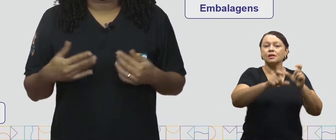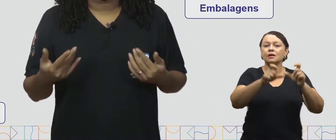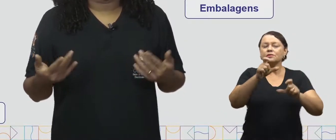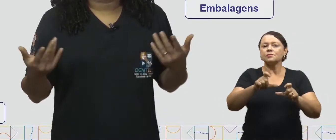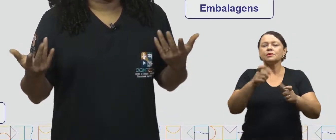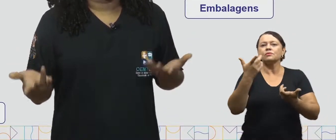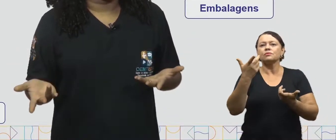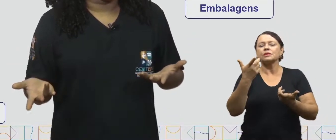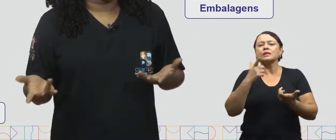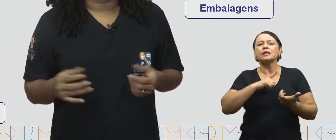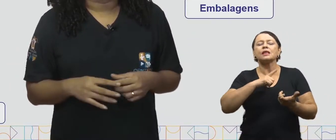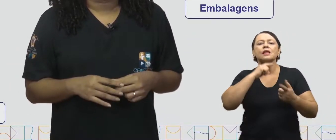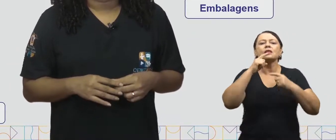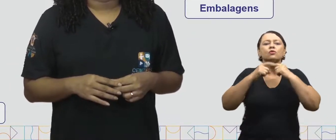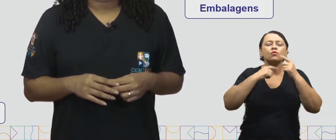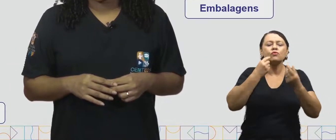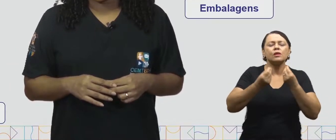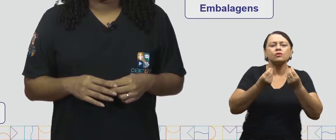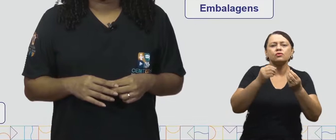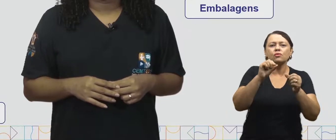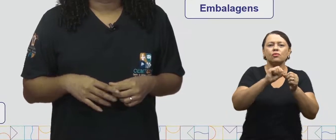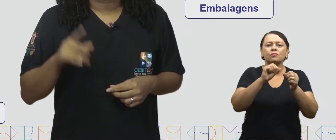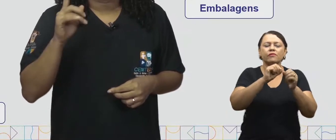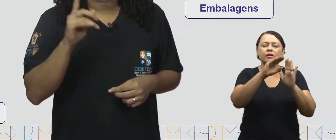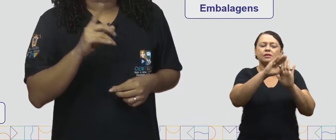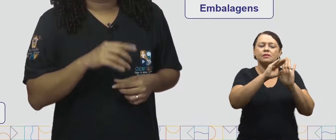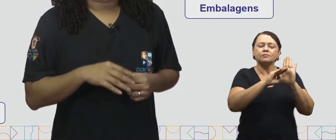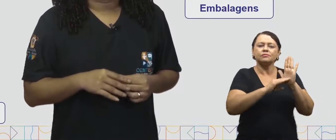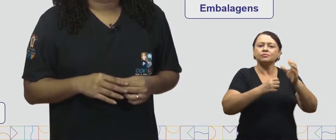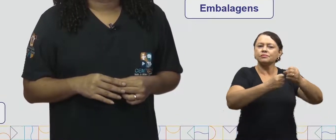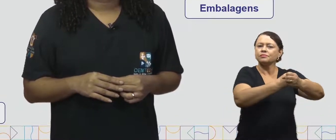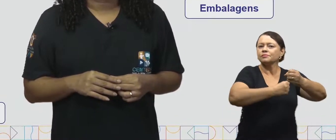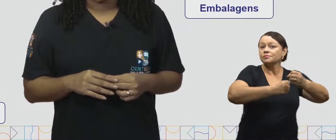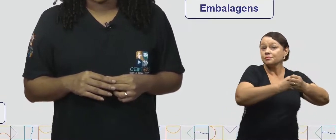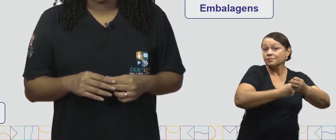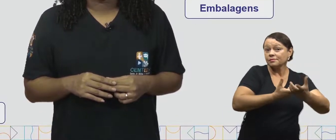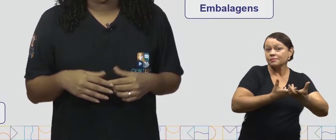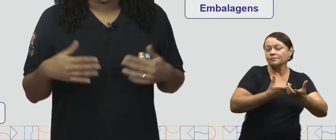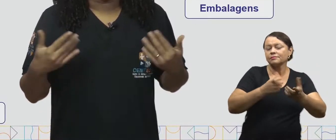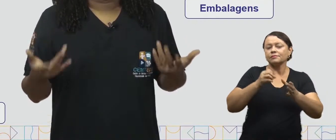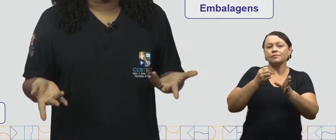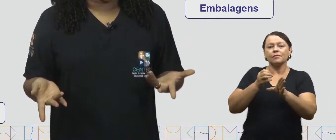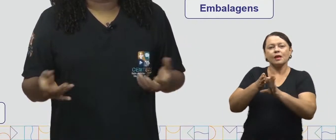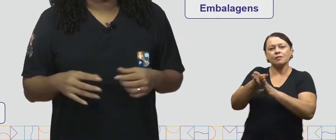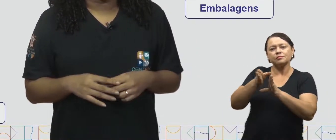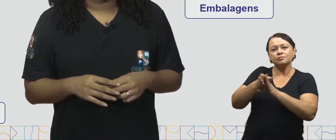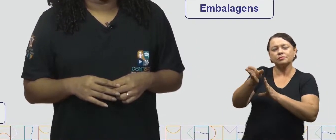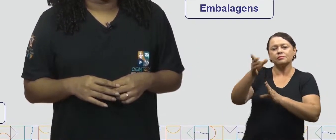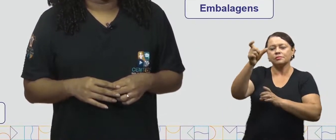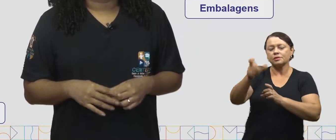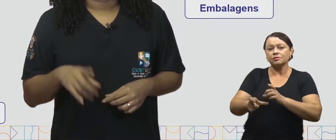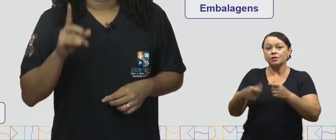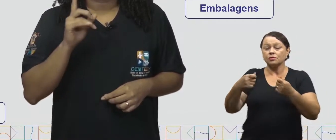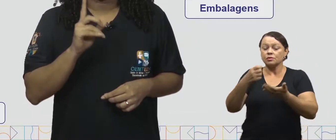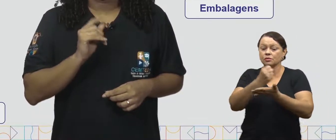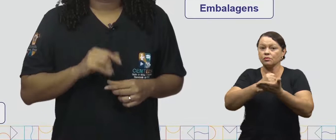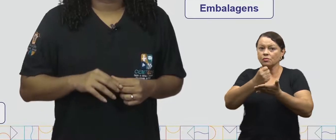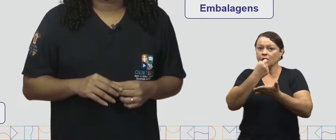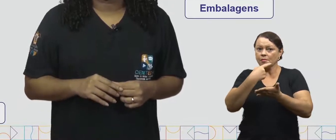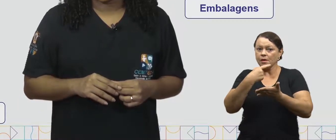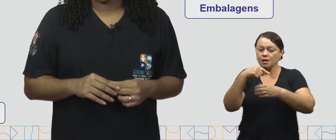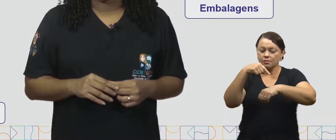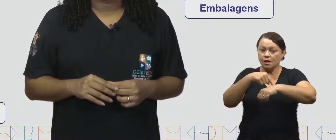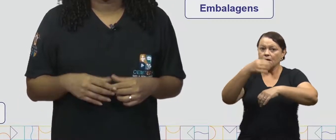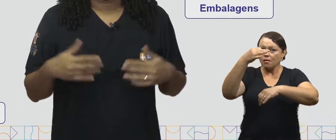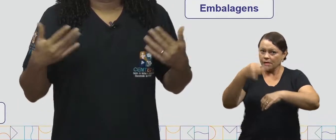prato diferente a prepará-lo, através da receita. Ensinar as pessoas que tomam remédio a tomá-los adequadamente, por meio das